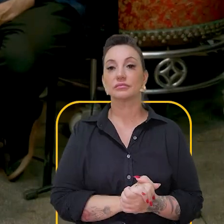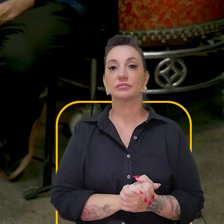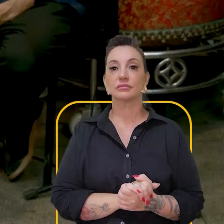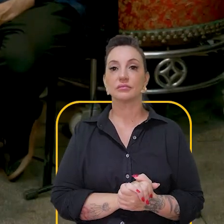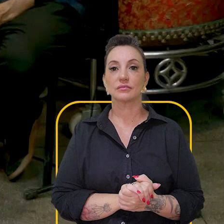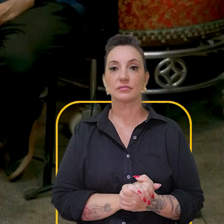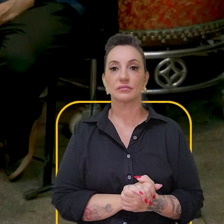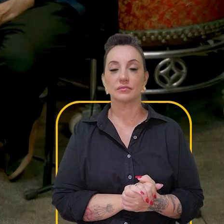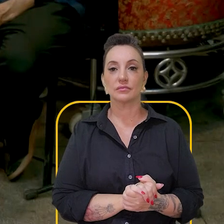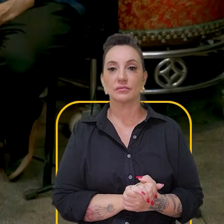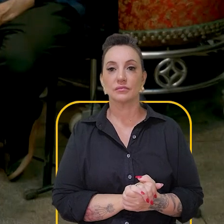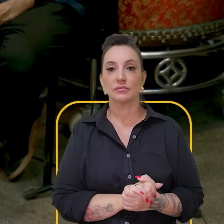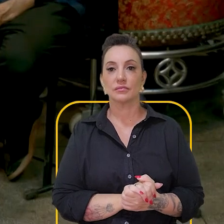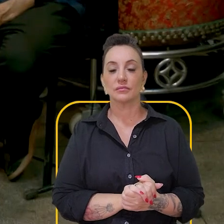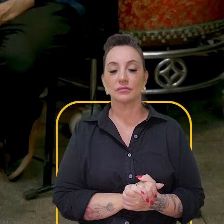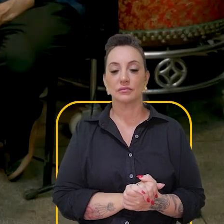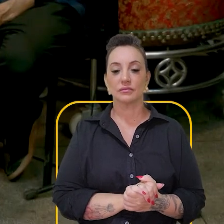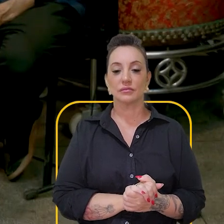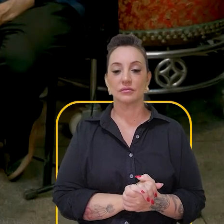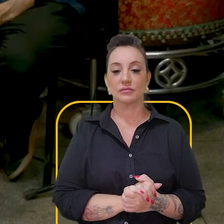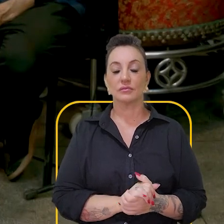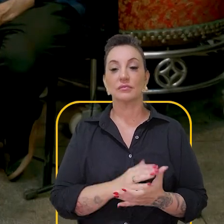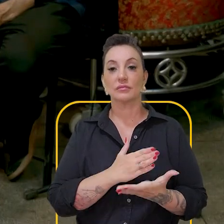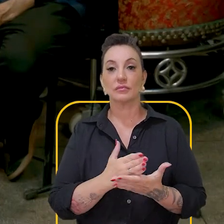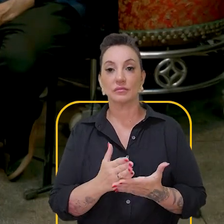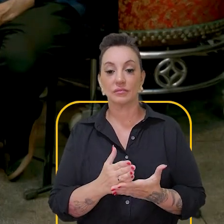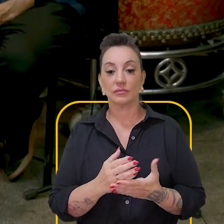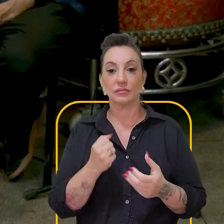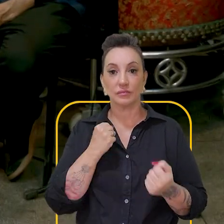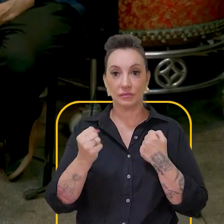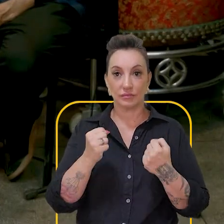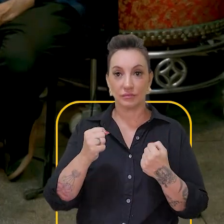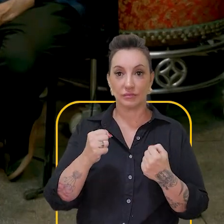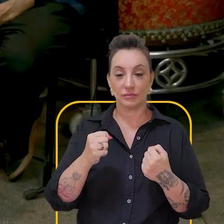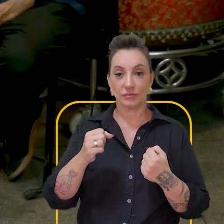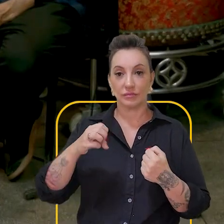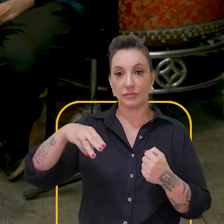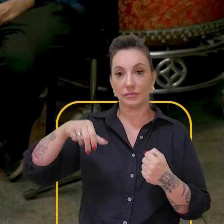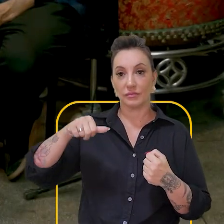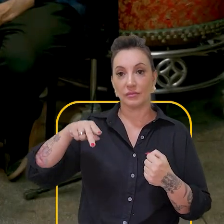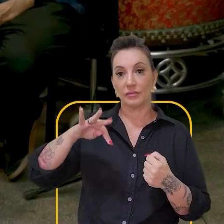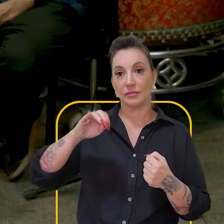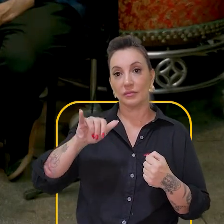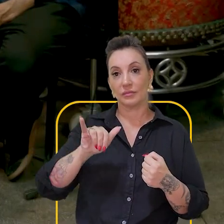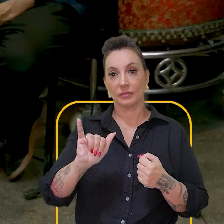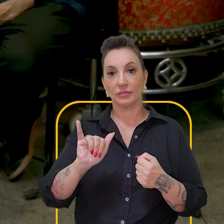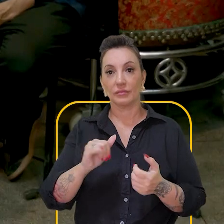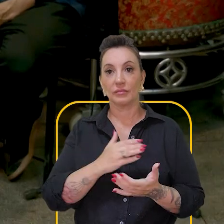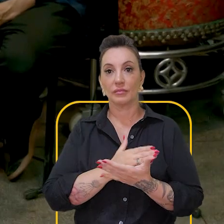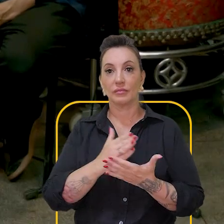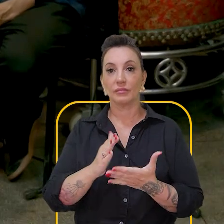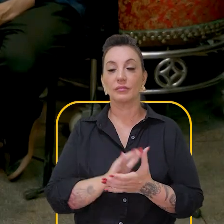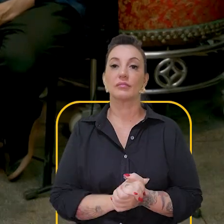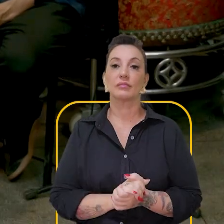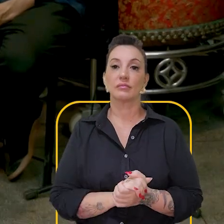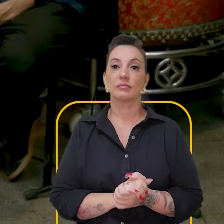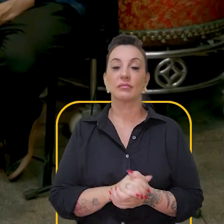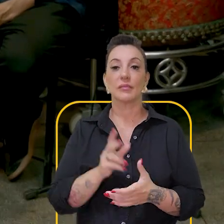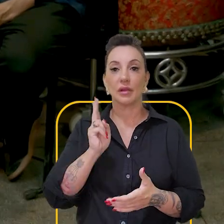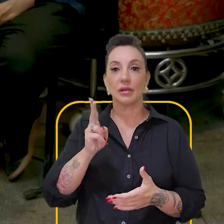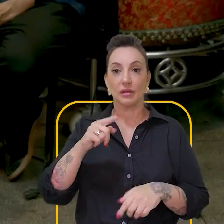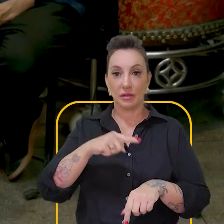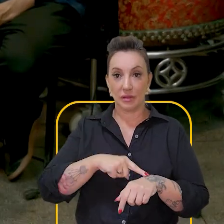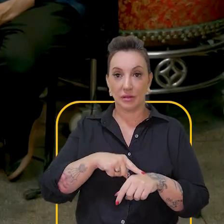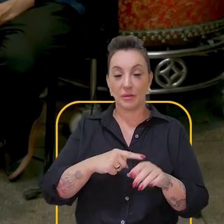eu também ia nessa mesma época um amigo tinha me indicado eu comecei a ir na Consolação do mestre Amaral mestre Amaral eu cheguei a